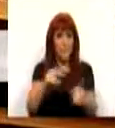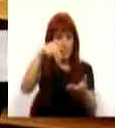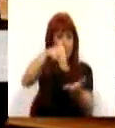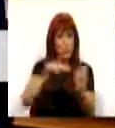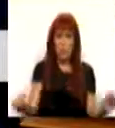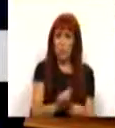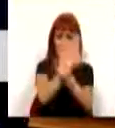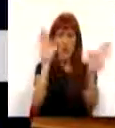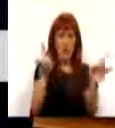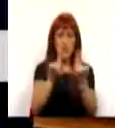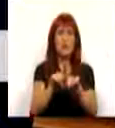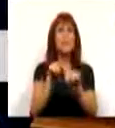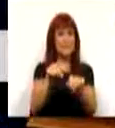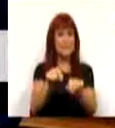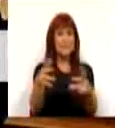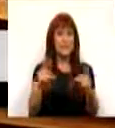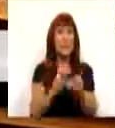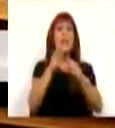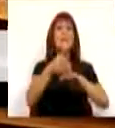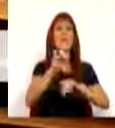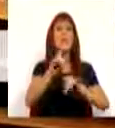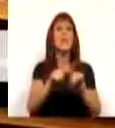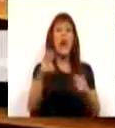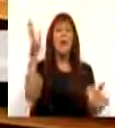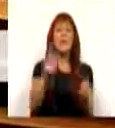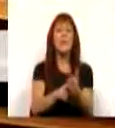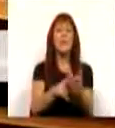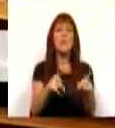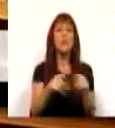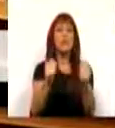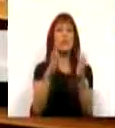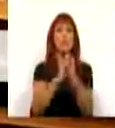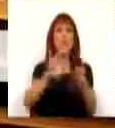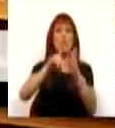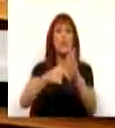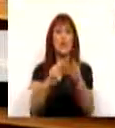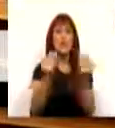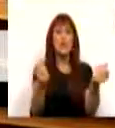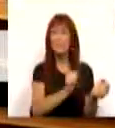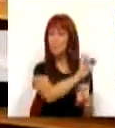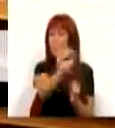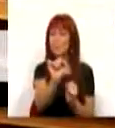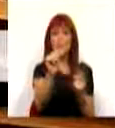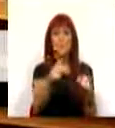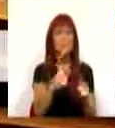posição clara nesse sentido, através da aprovação de todos os projetos de resolução que